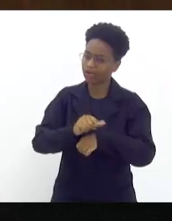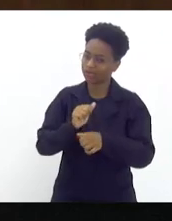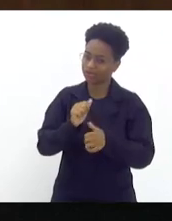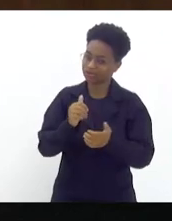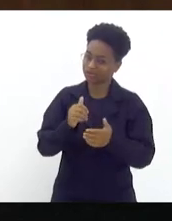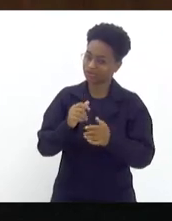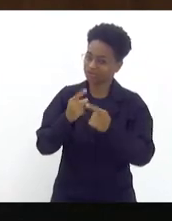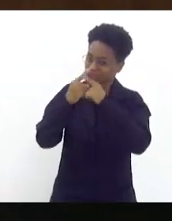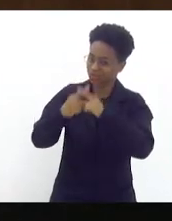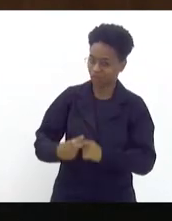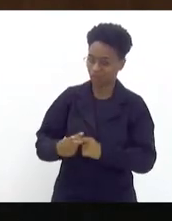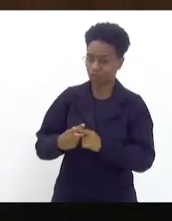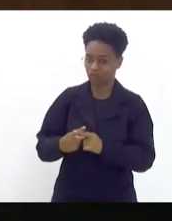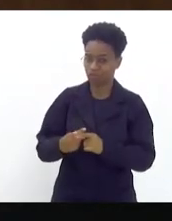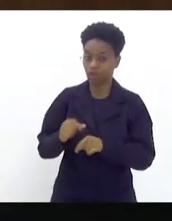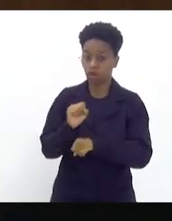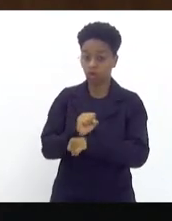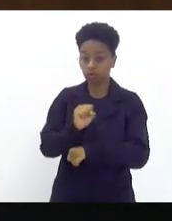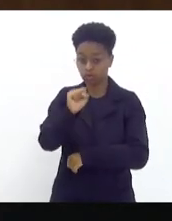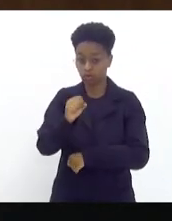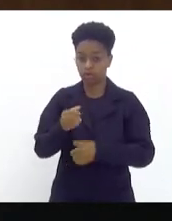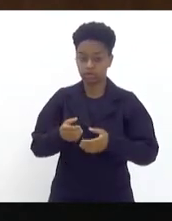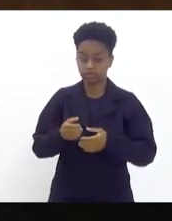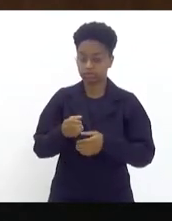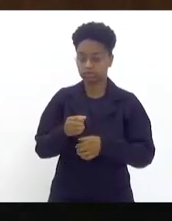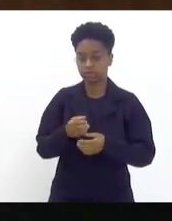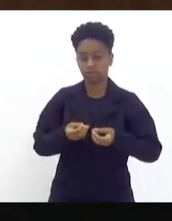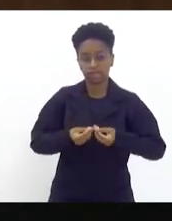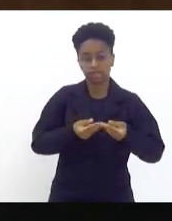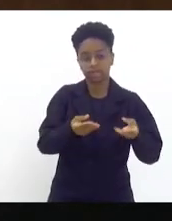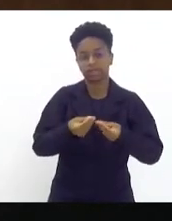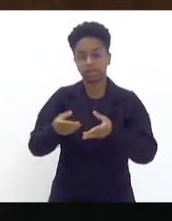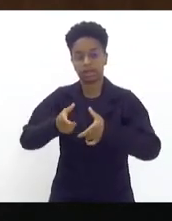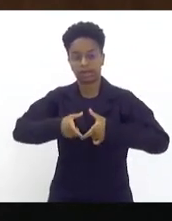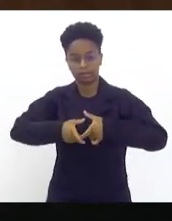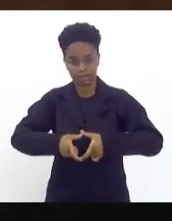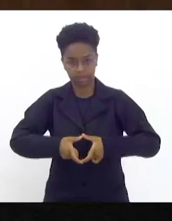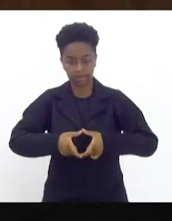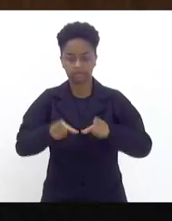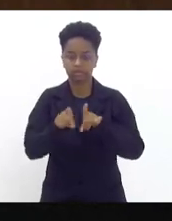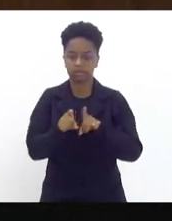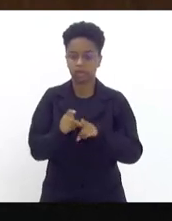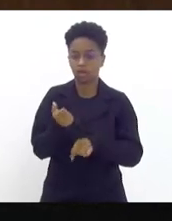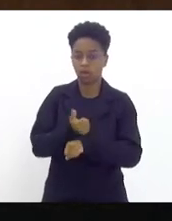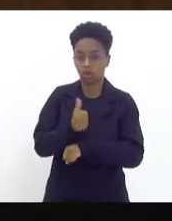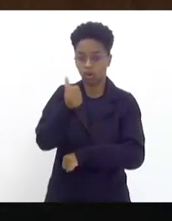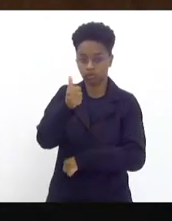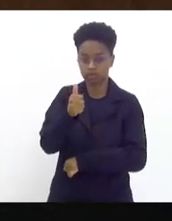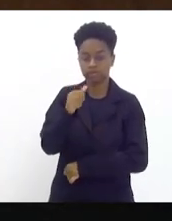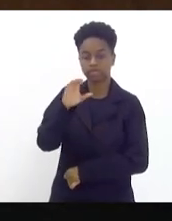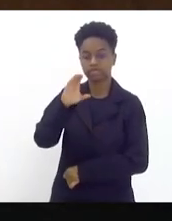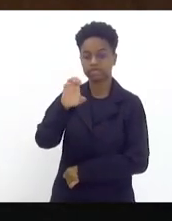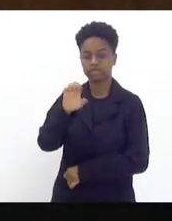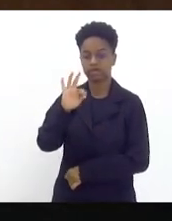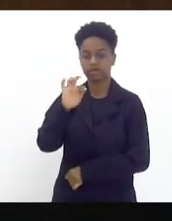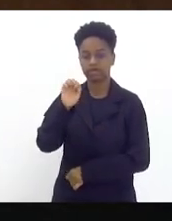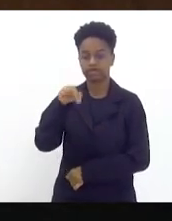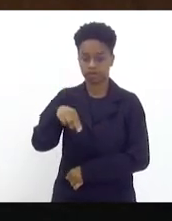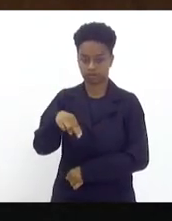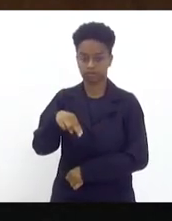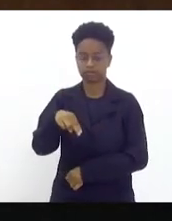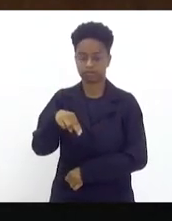às 8 horas entrega de medalhas e as 11 horas no ser fã da